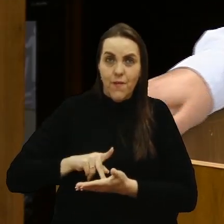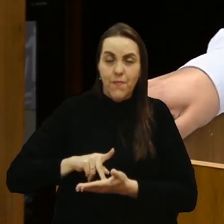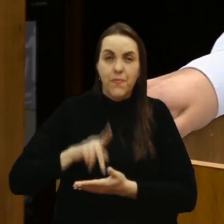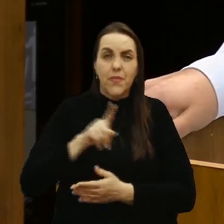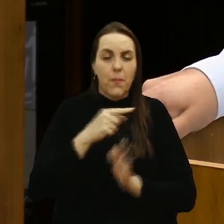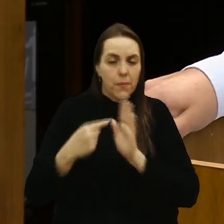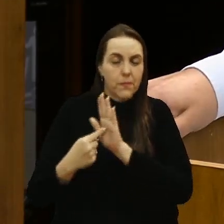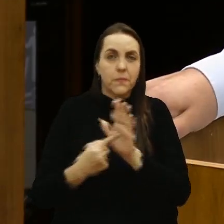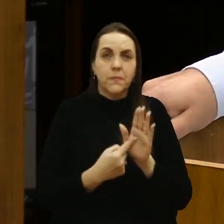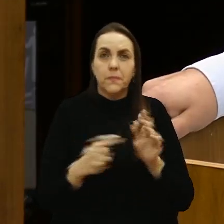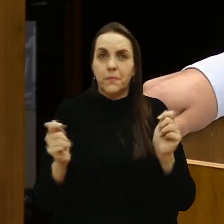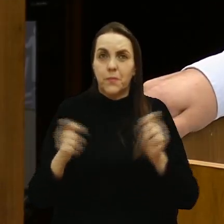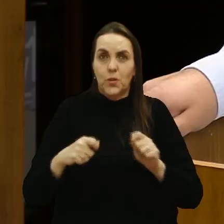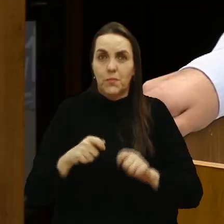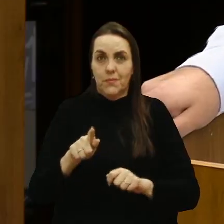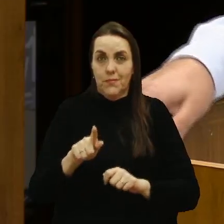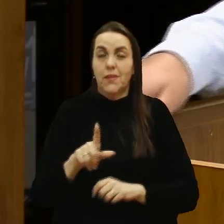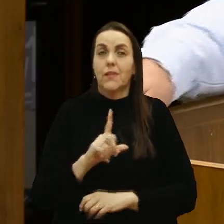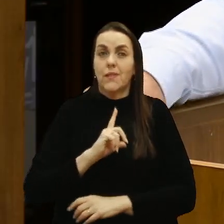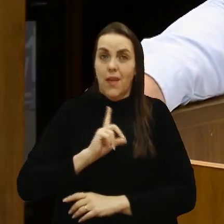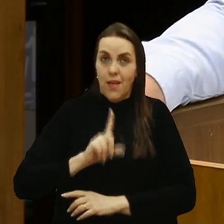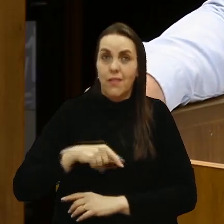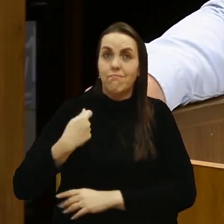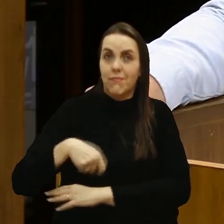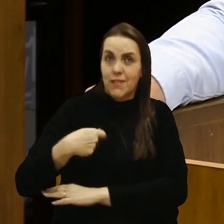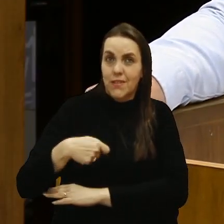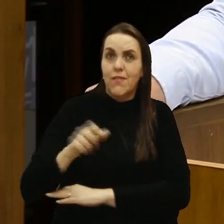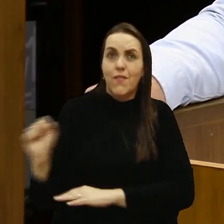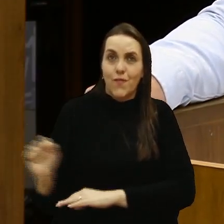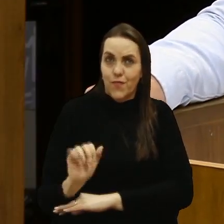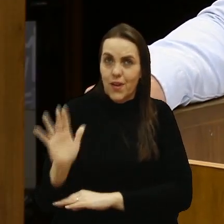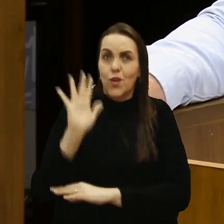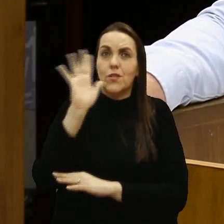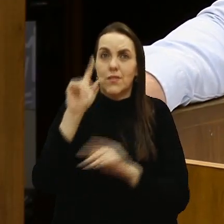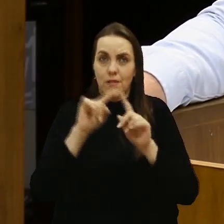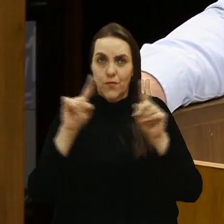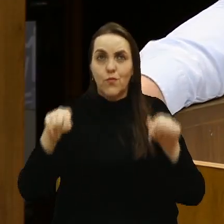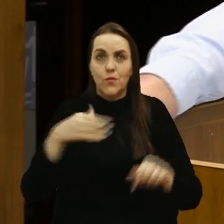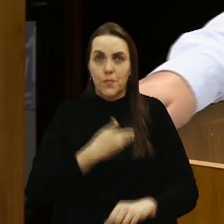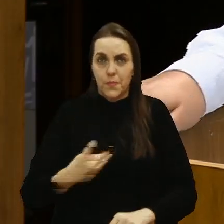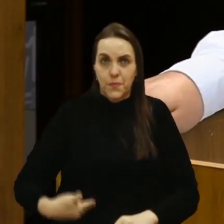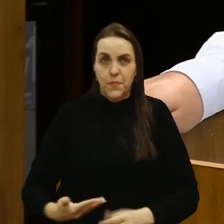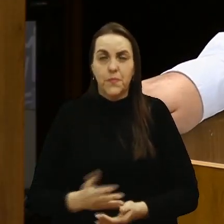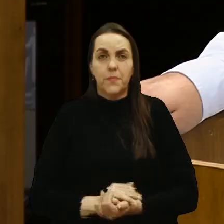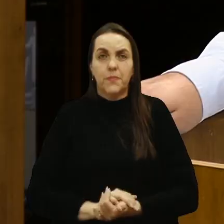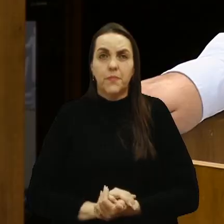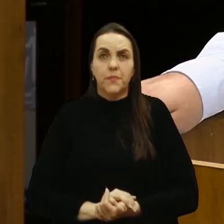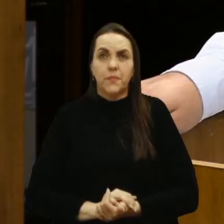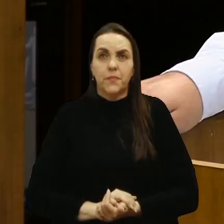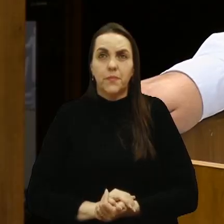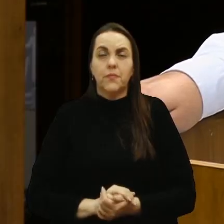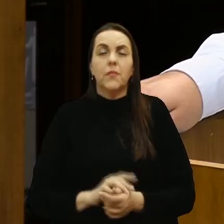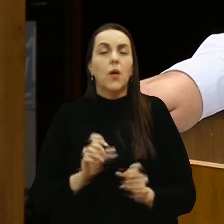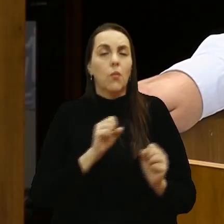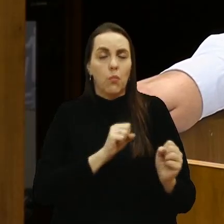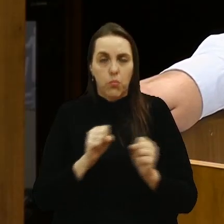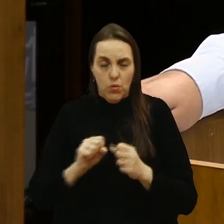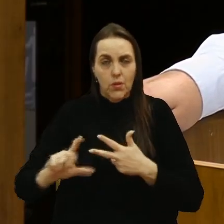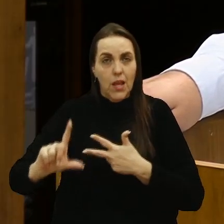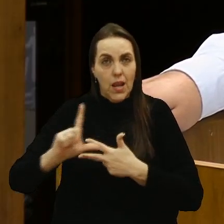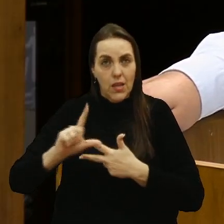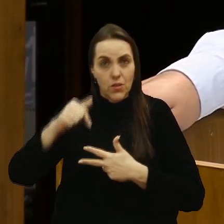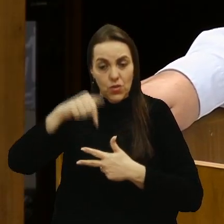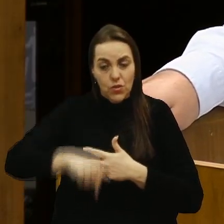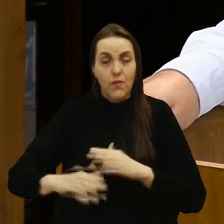é possível e necessário valorizar os servidores públicos. E o Poder Legislativo,